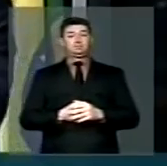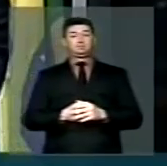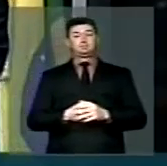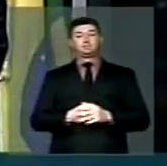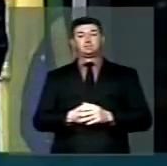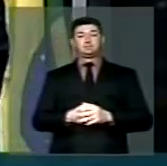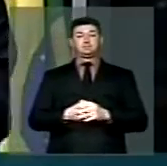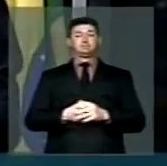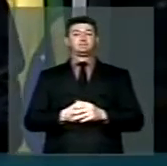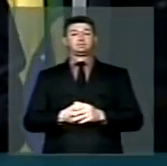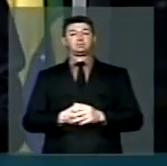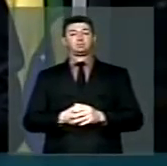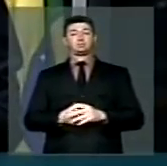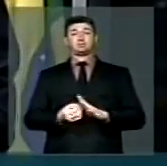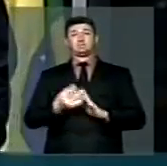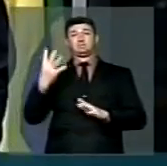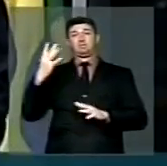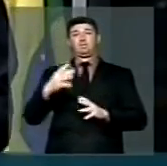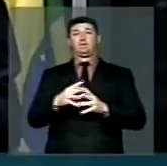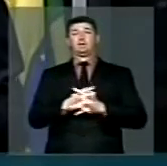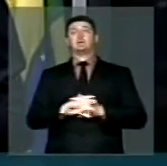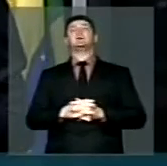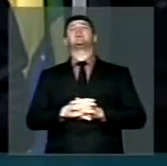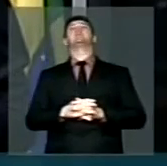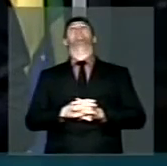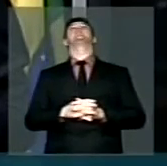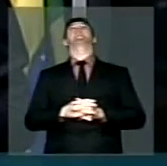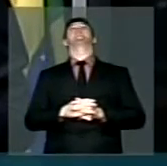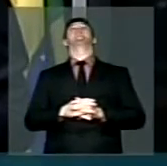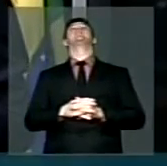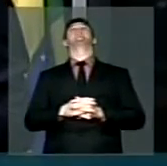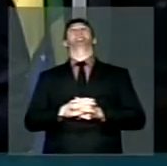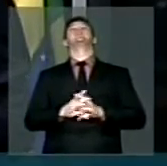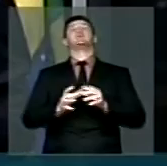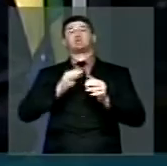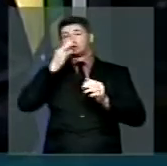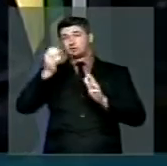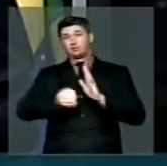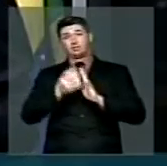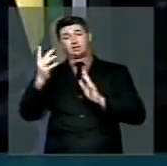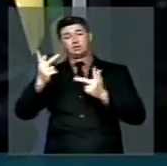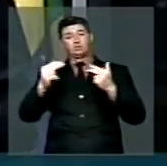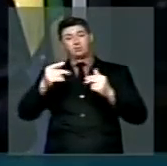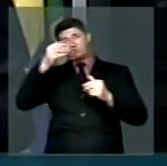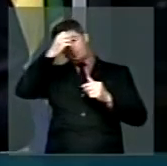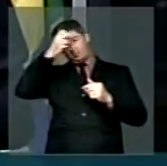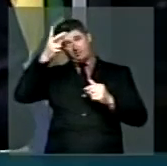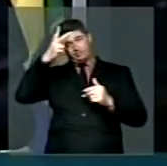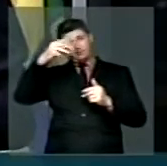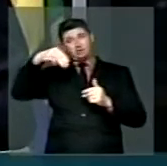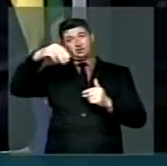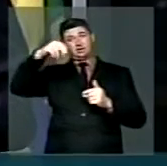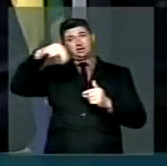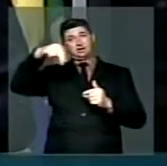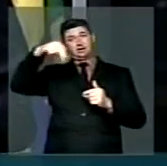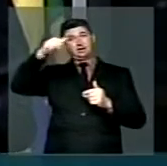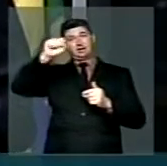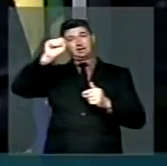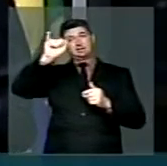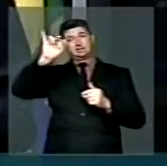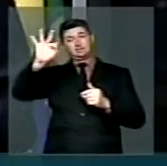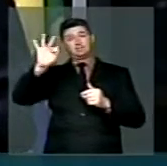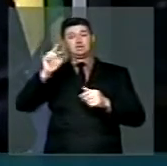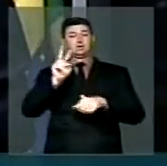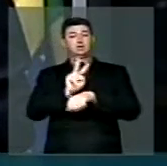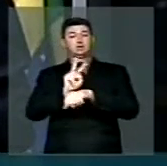as diversas sugestões apresentadas, dentre elas a do prefeito Mauro Nazif, que defendeu a construção de um